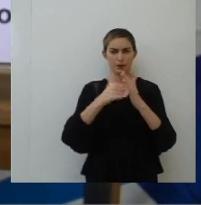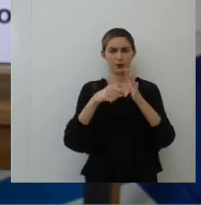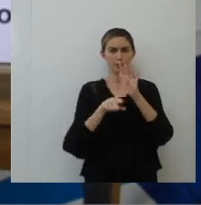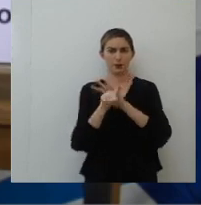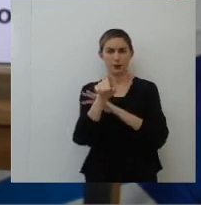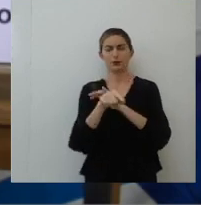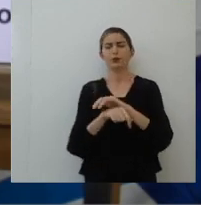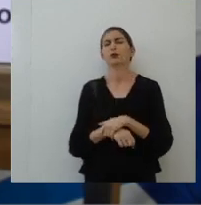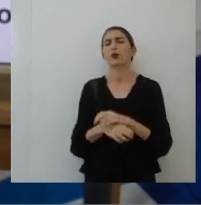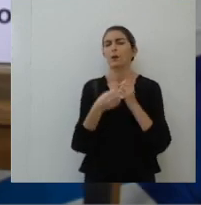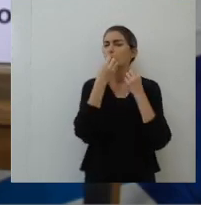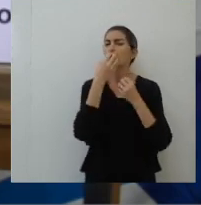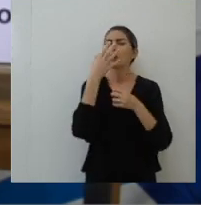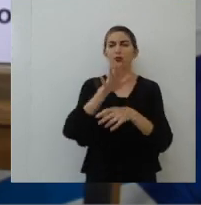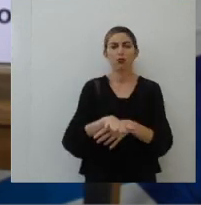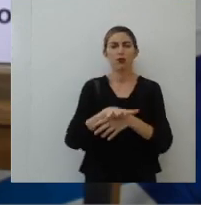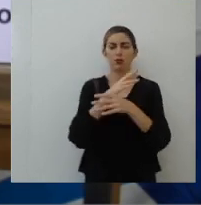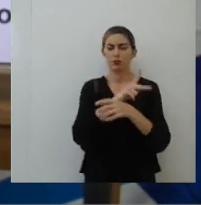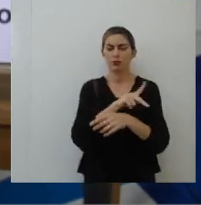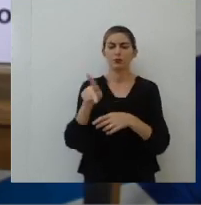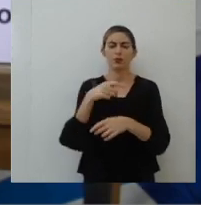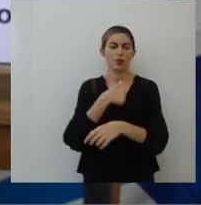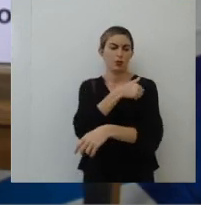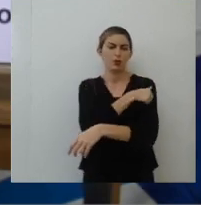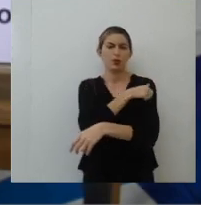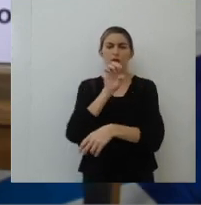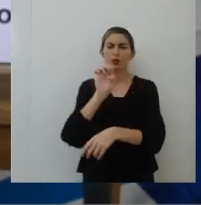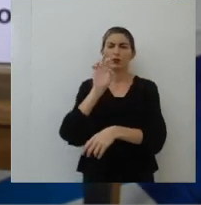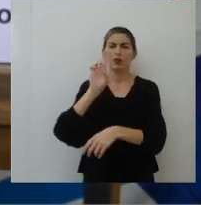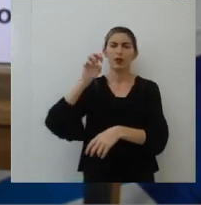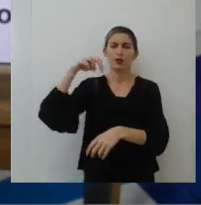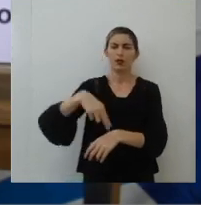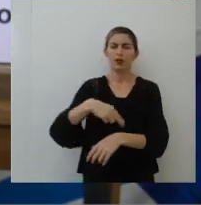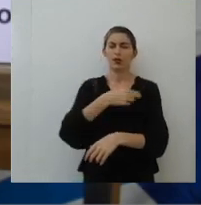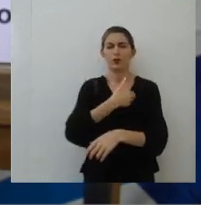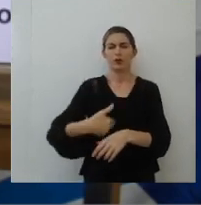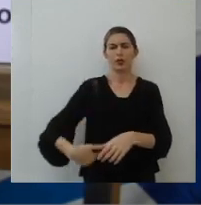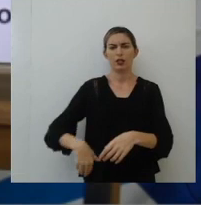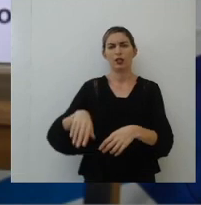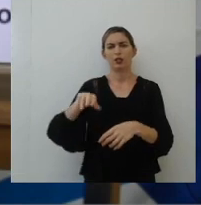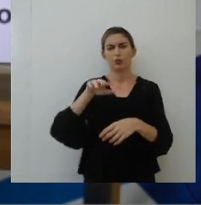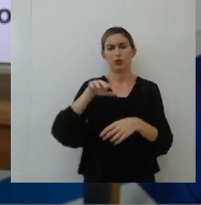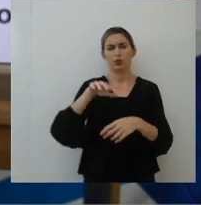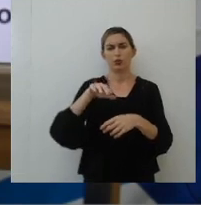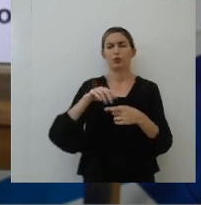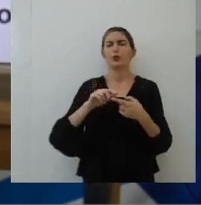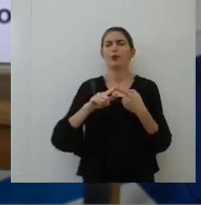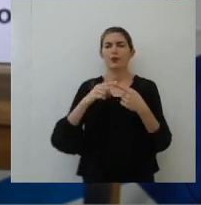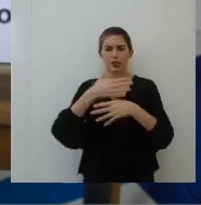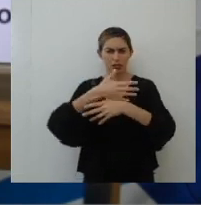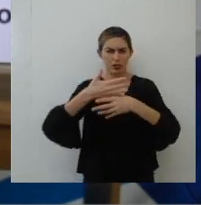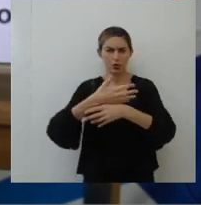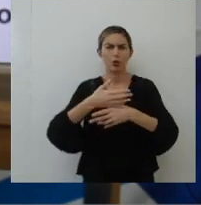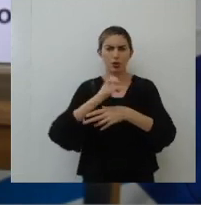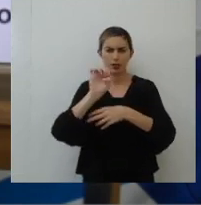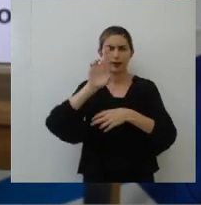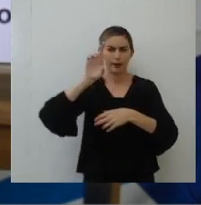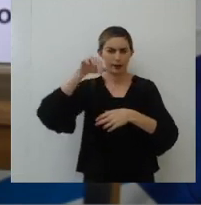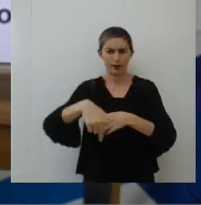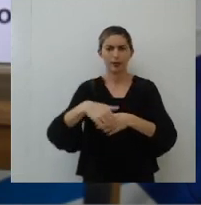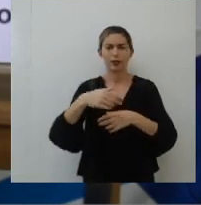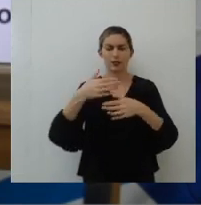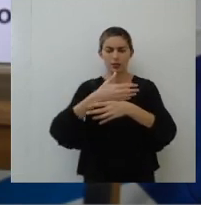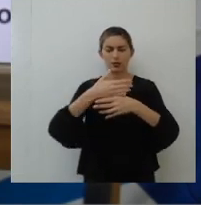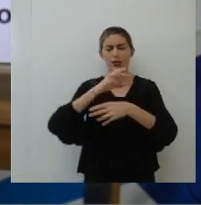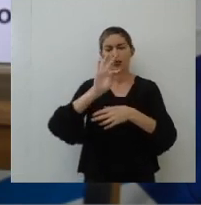pergunta. Boa tarde, professor. Sou aluno do EREM Governador Muniz Falcão em Trindade. Caramba, não conheço Trindade.